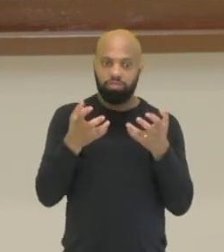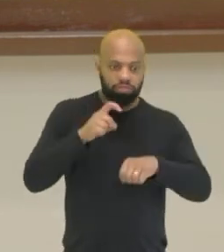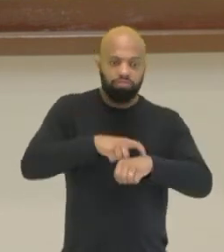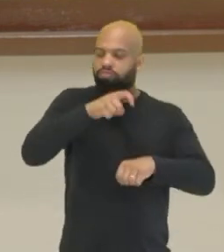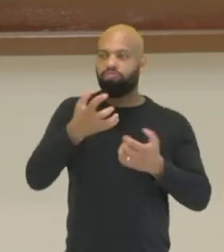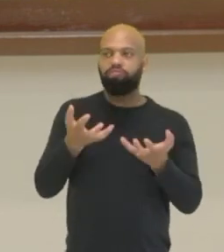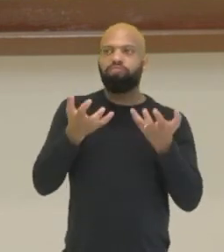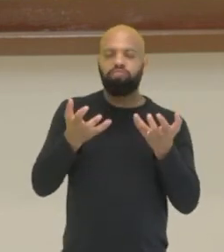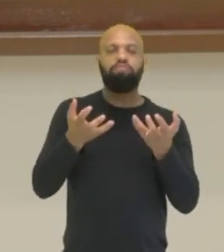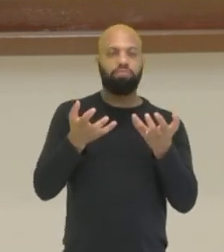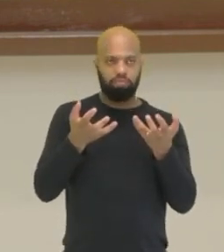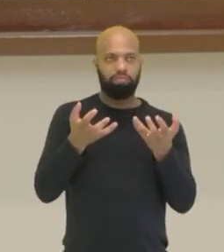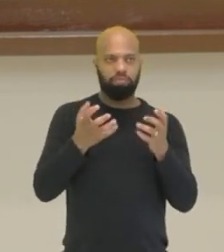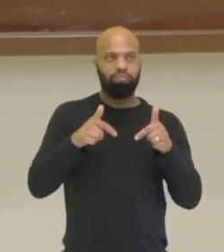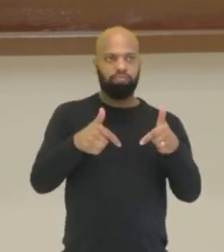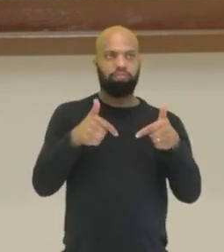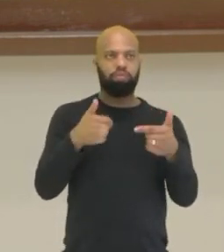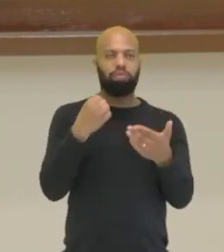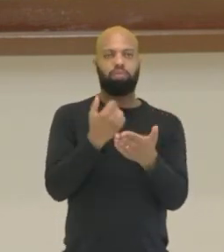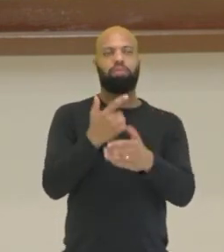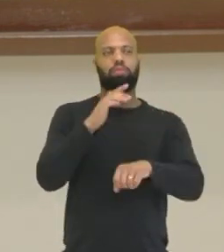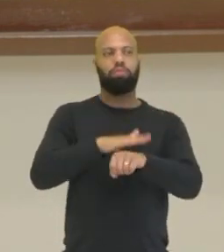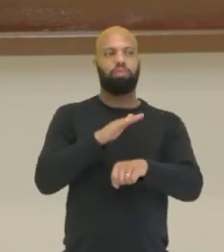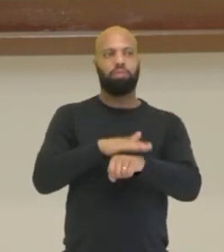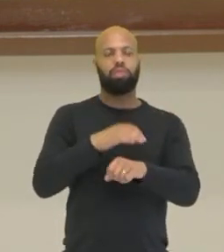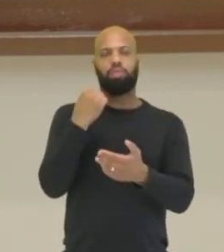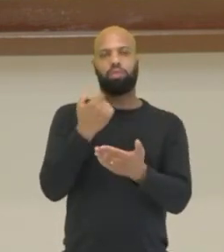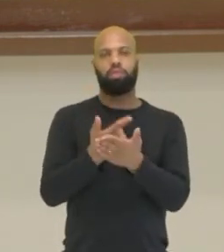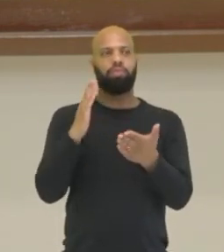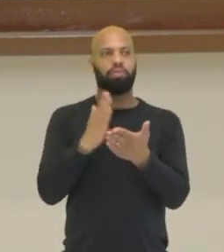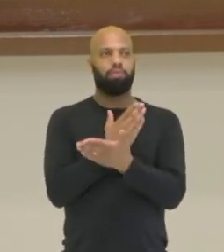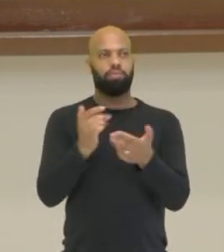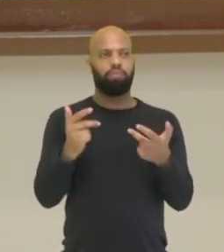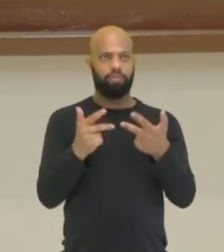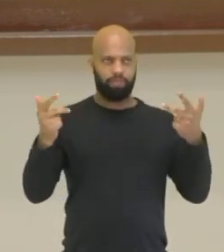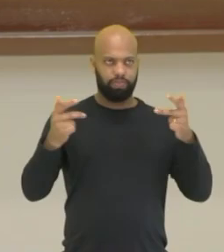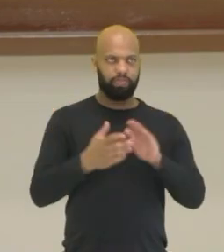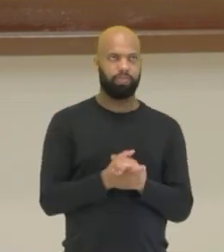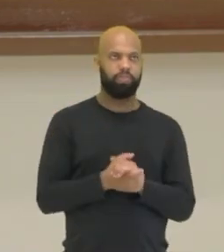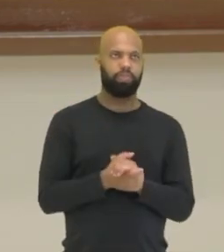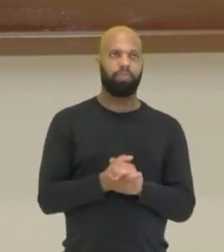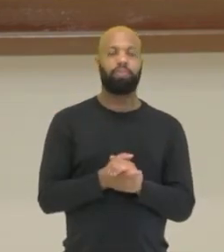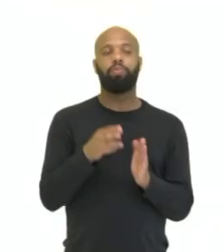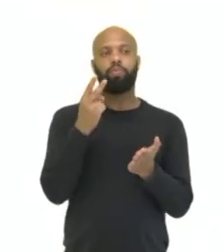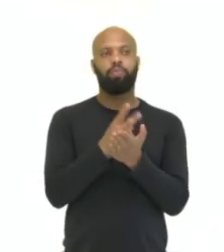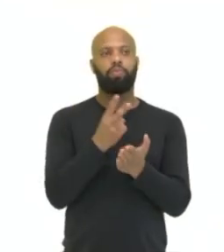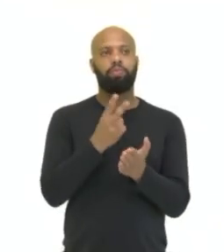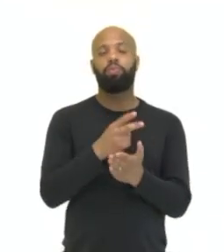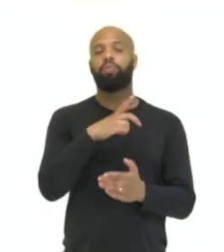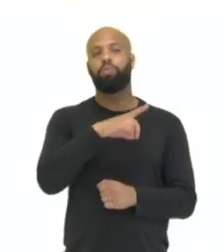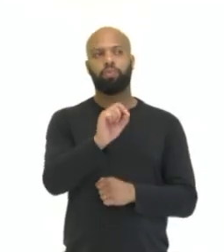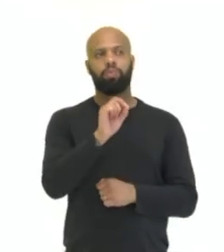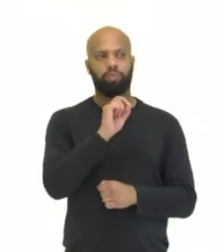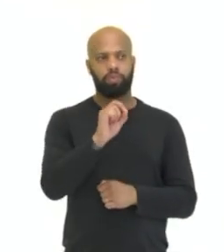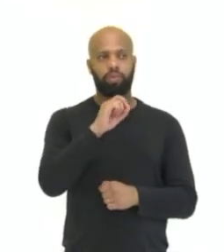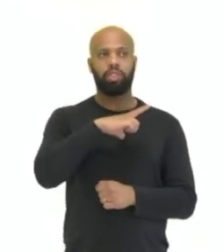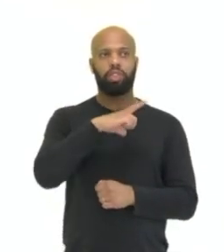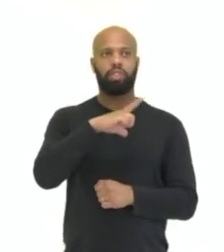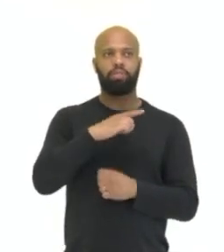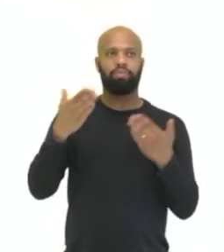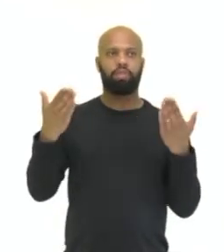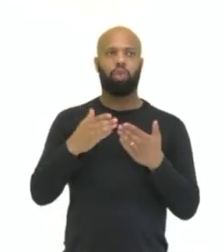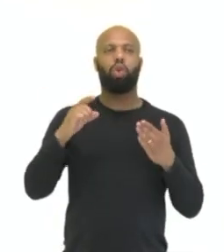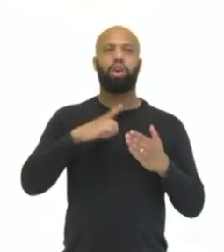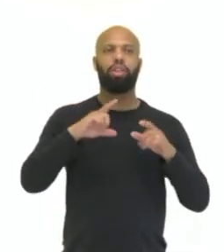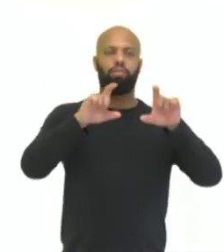da impulsividade no momento de adquirir um determinado produto, né? Na continuação, a gente tem aqui a presença de um